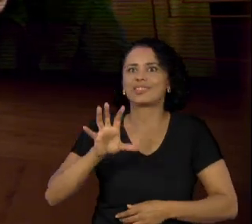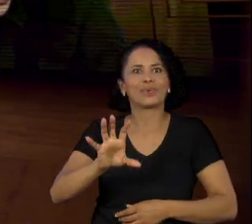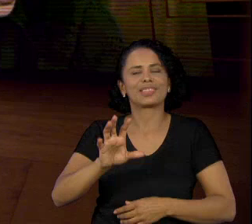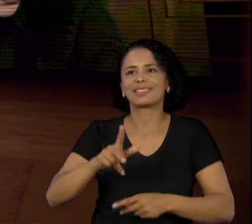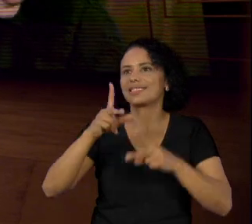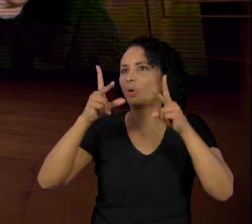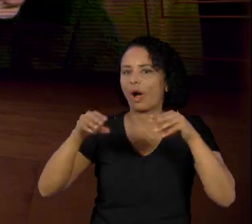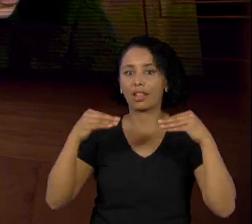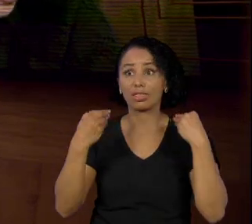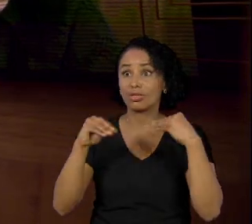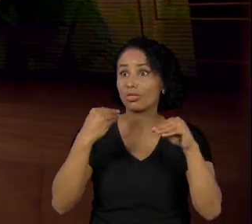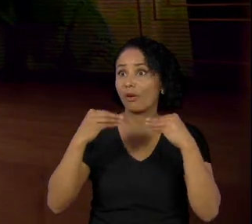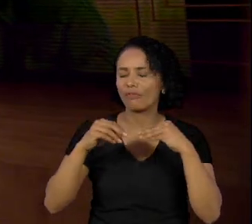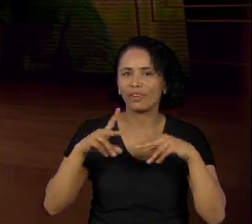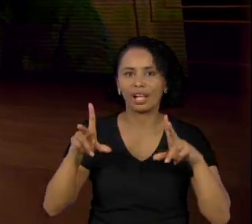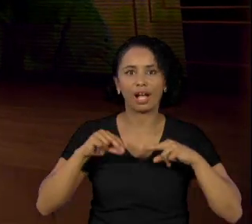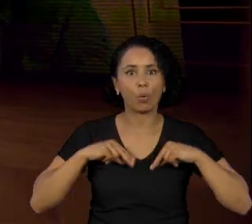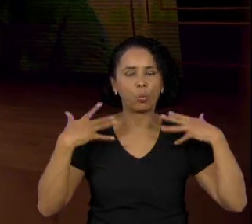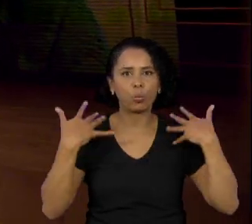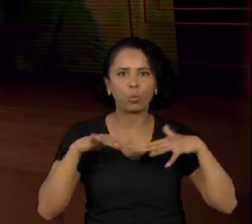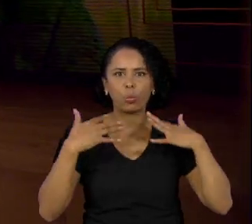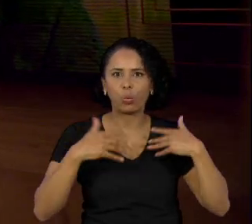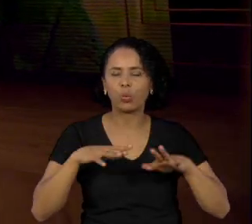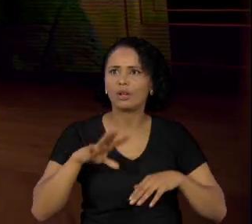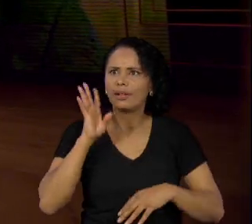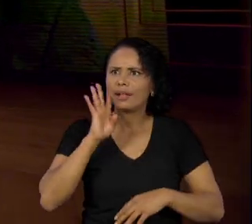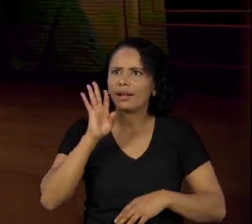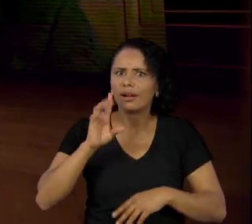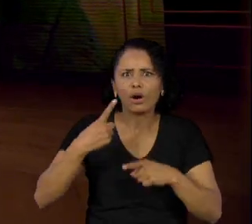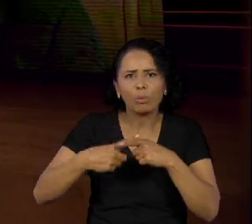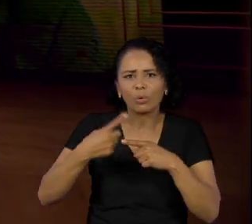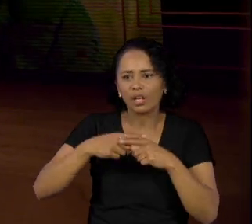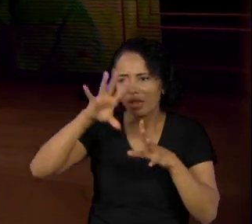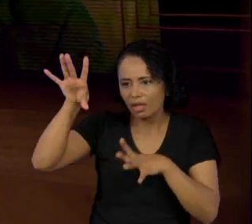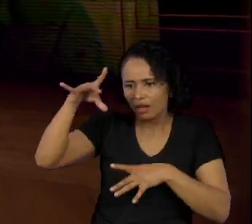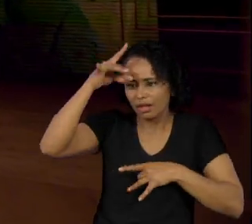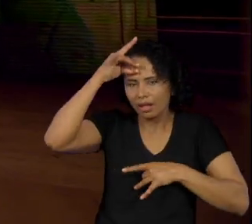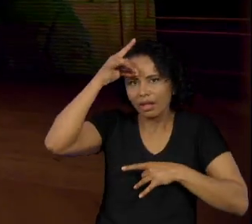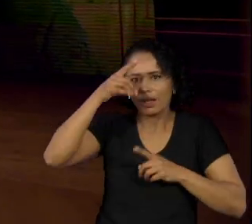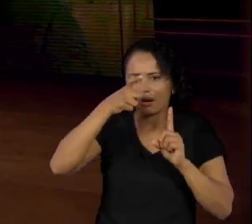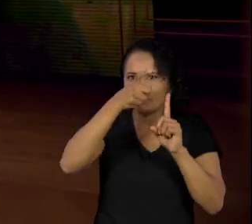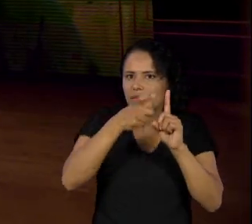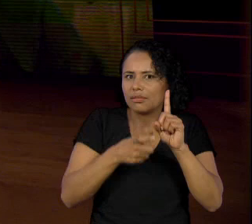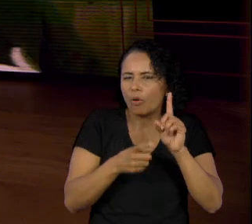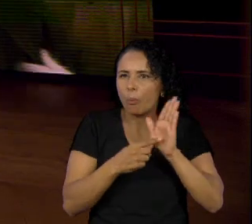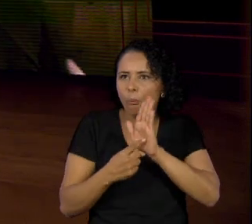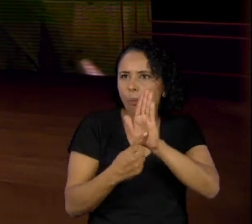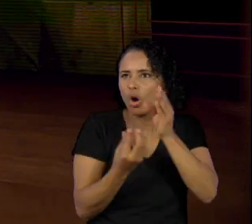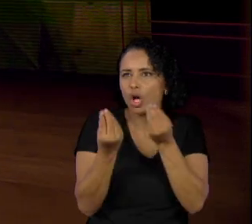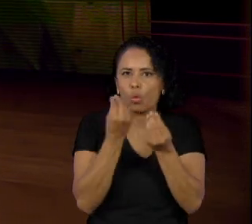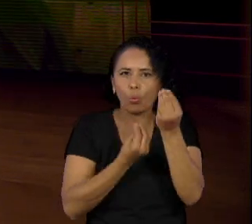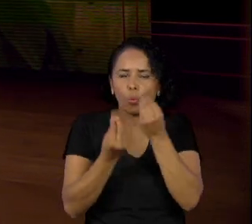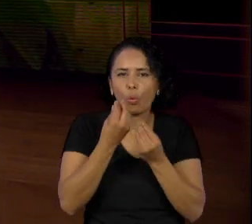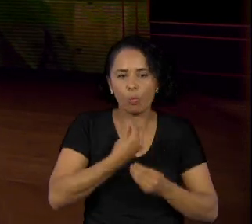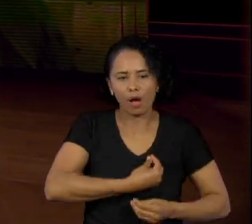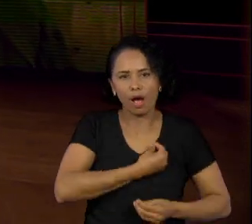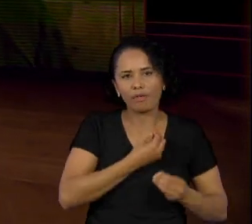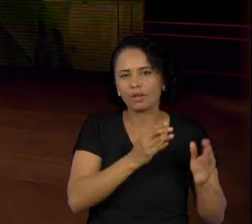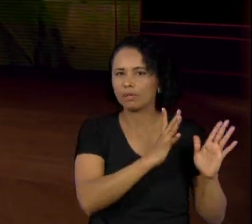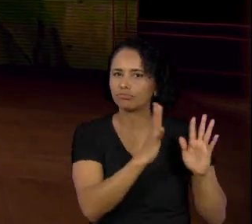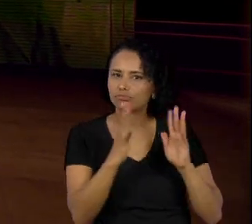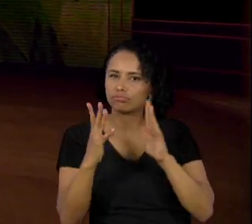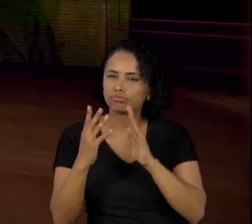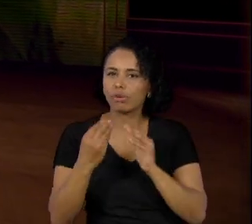novela também, eu acho que o interessante é que contava a trajetória dessa personagem. Então, mostrava como ela era, como era a relação dela com os